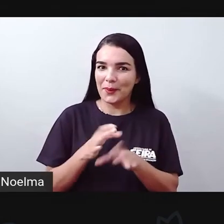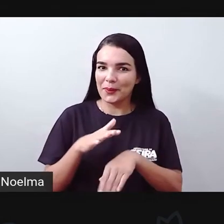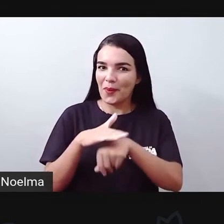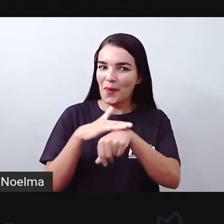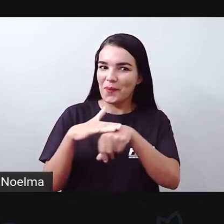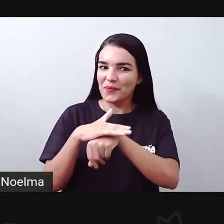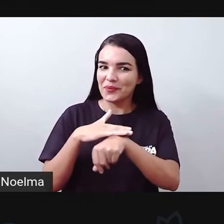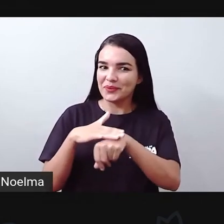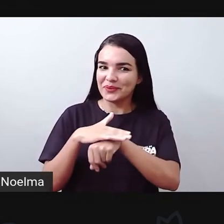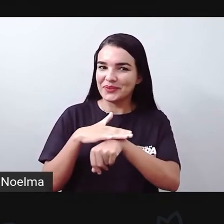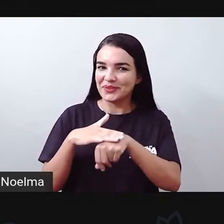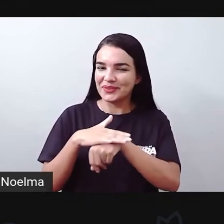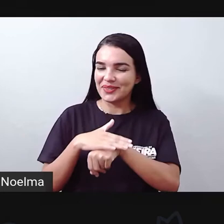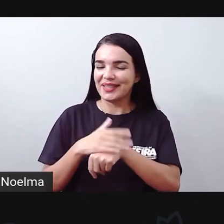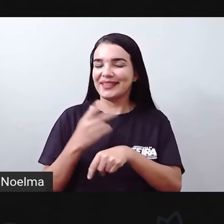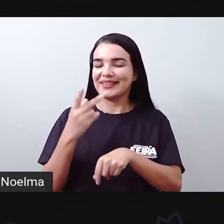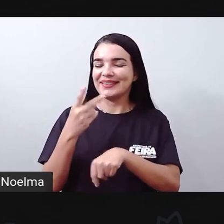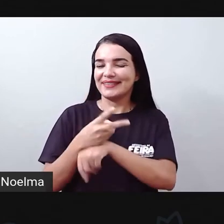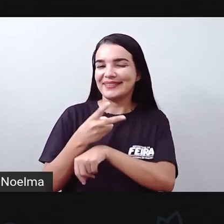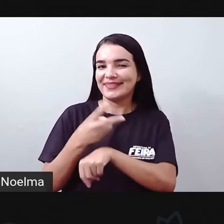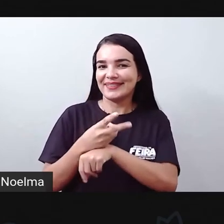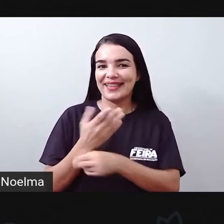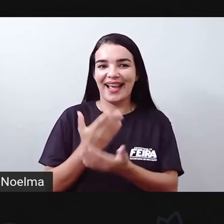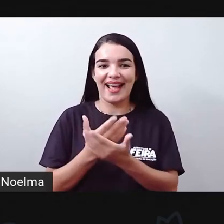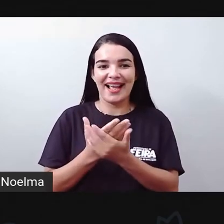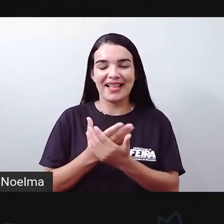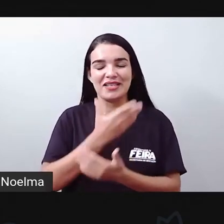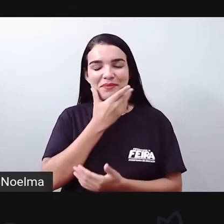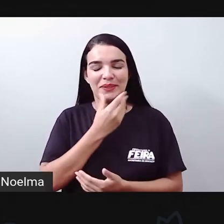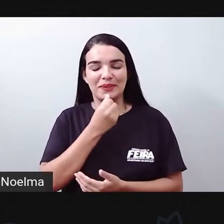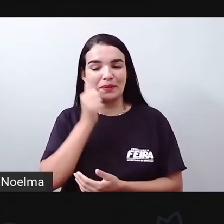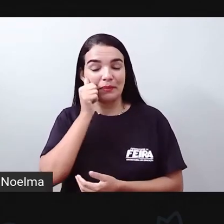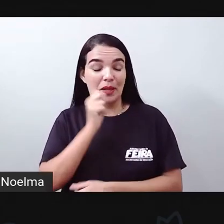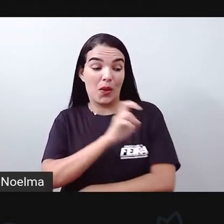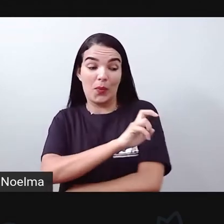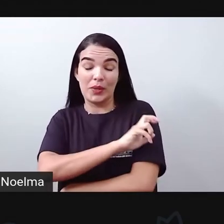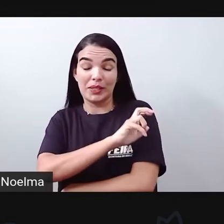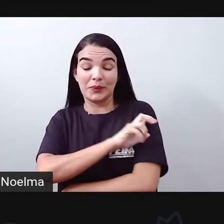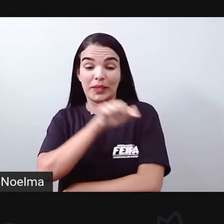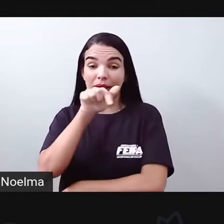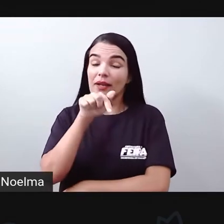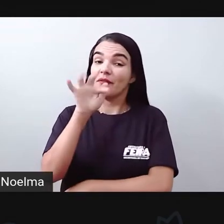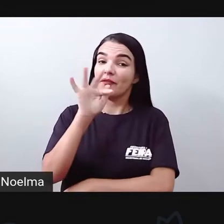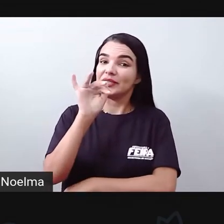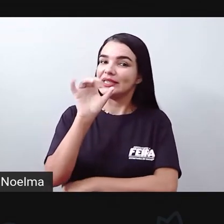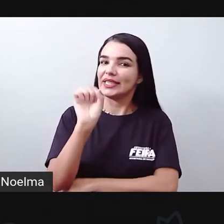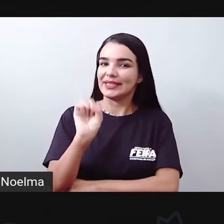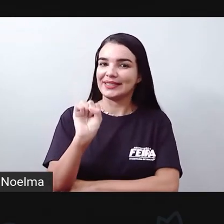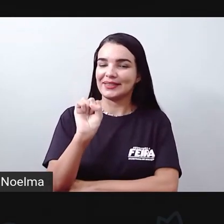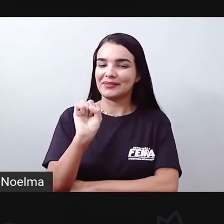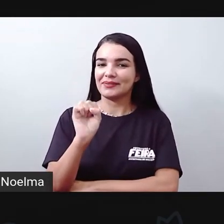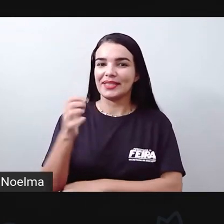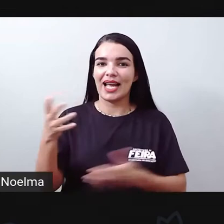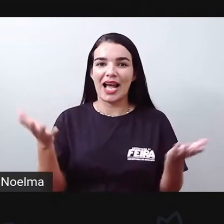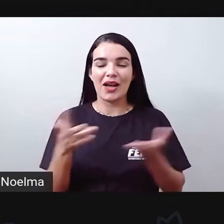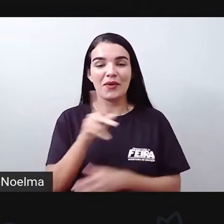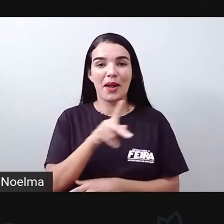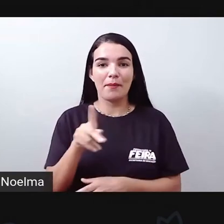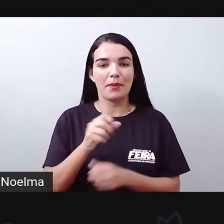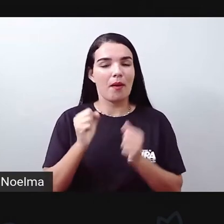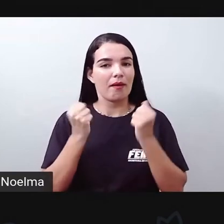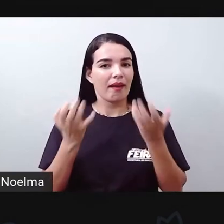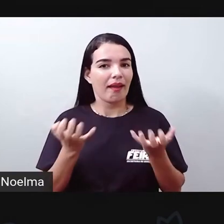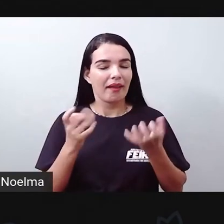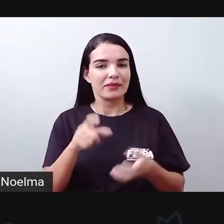começarmos mais uma videoaula, meninos e meninas das turmas do quinto ano de Feira de Santana. A Pró espera que estejam